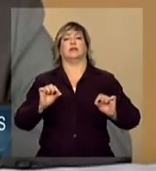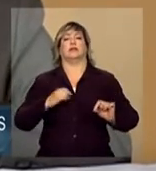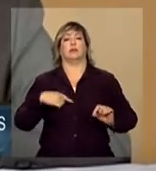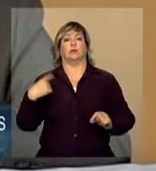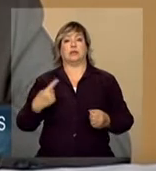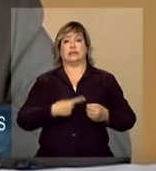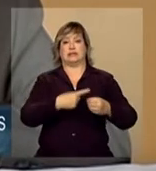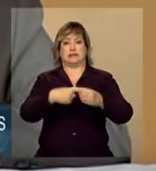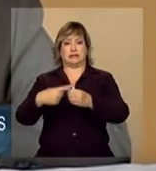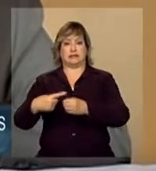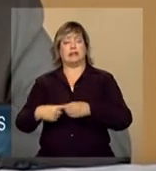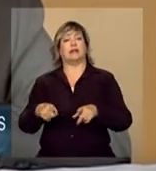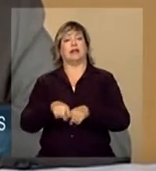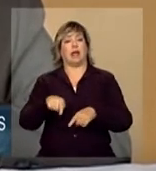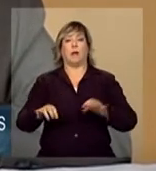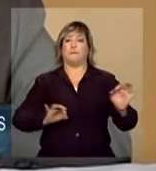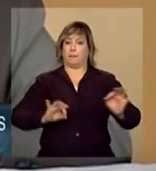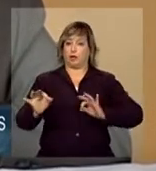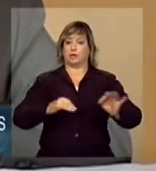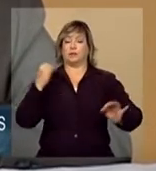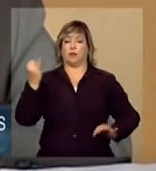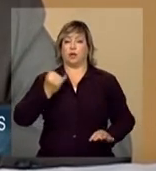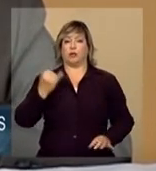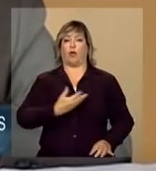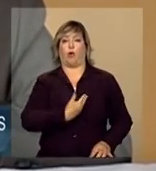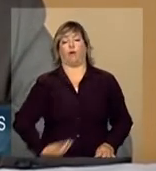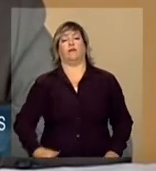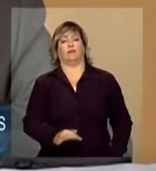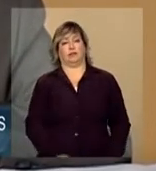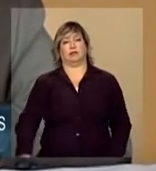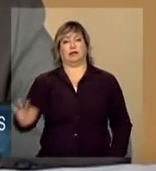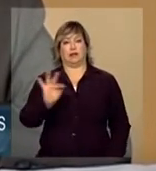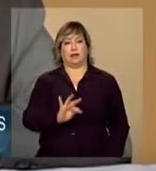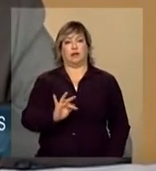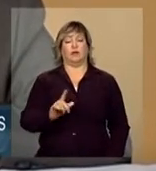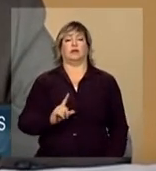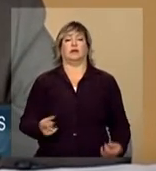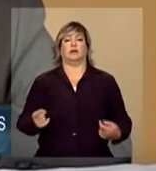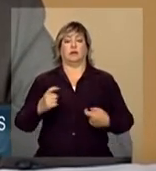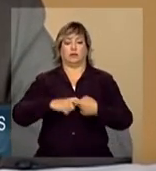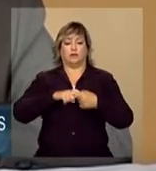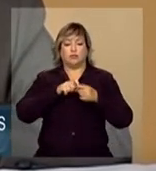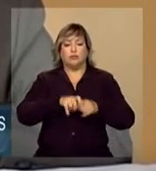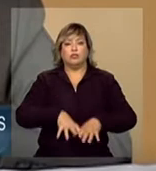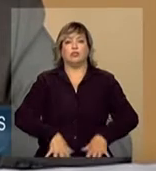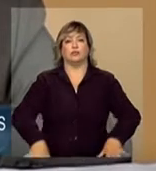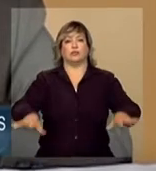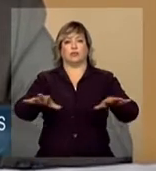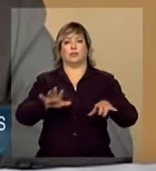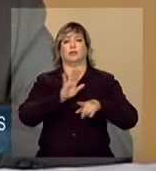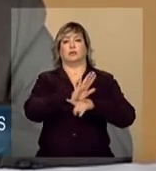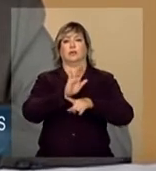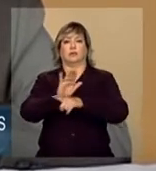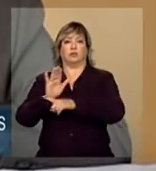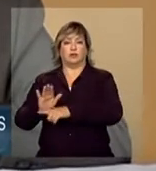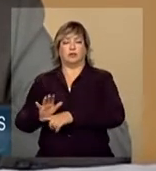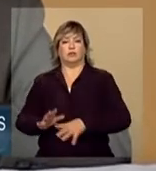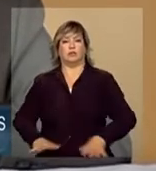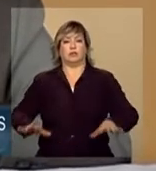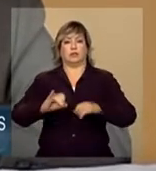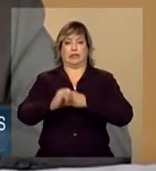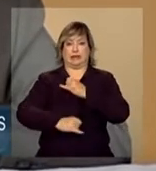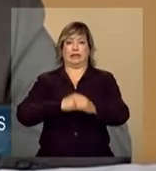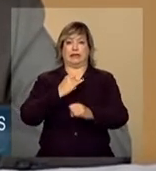que é também um projeto importante do governo federal, que é estender, então, o acesso à